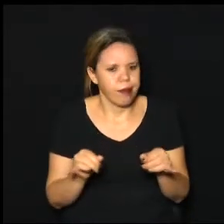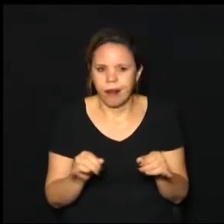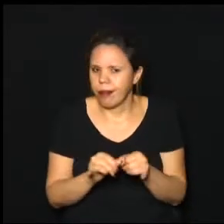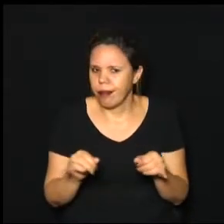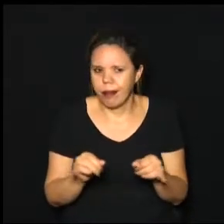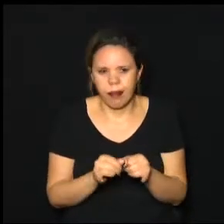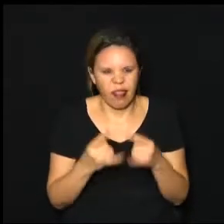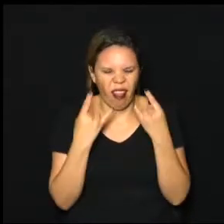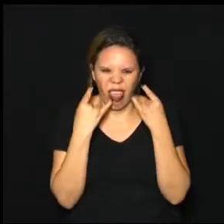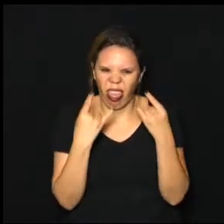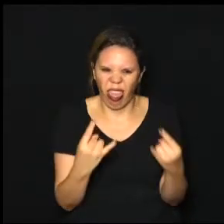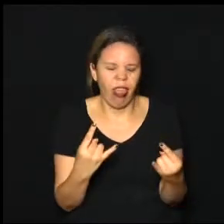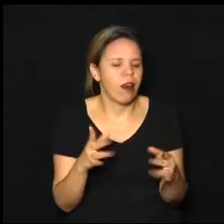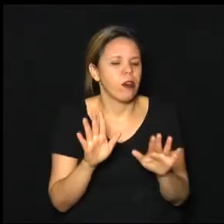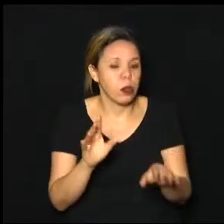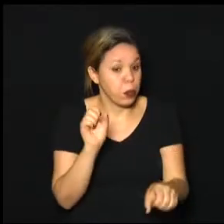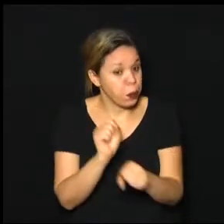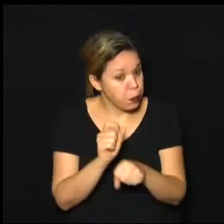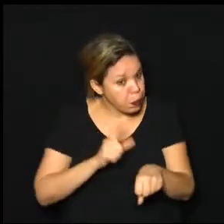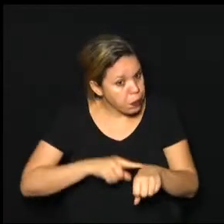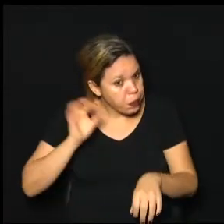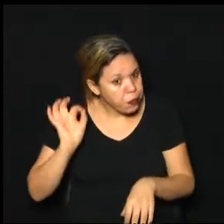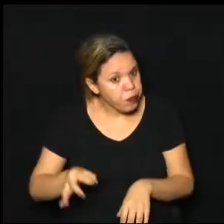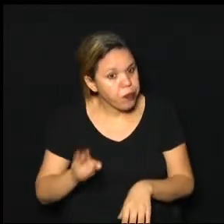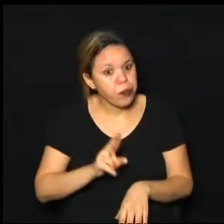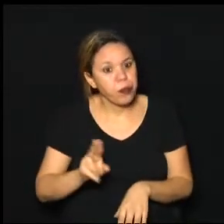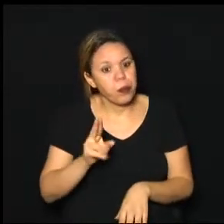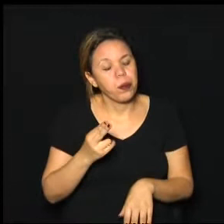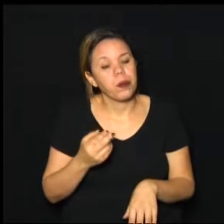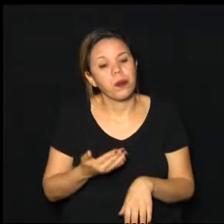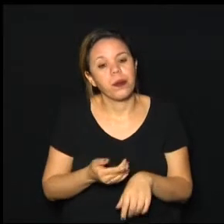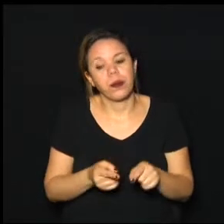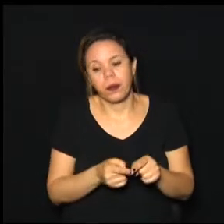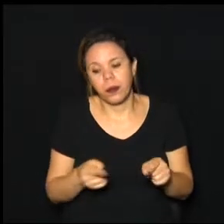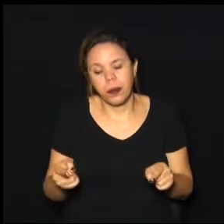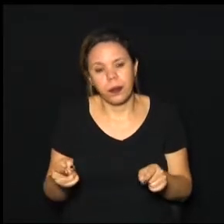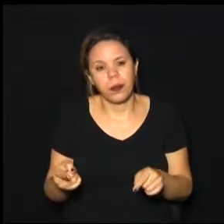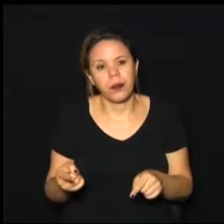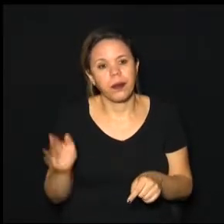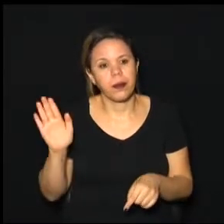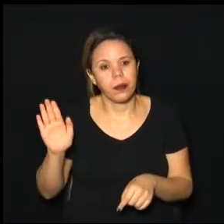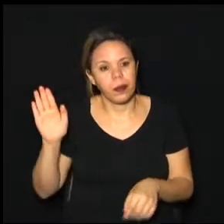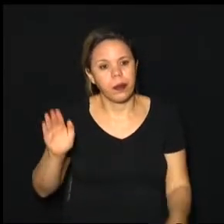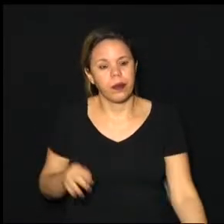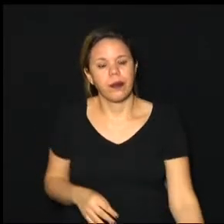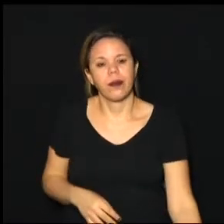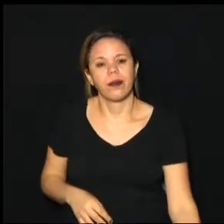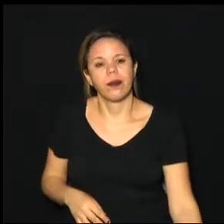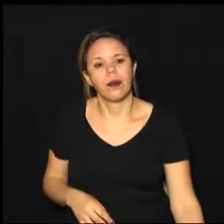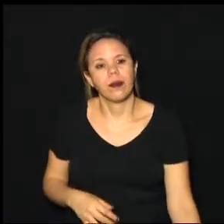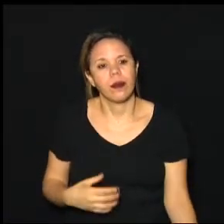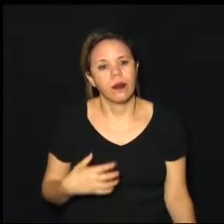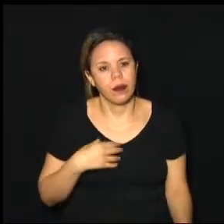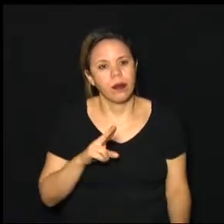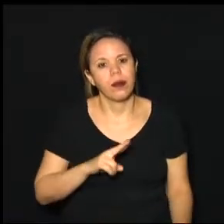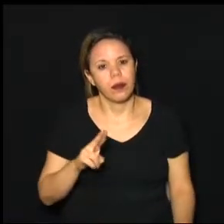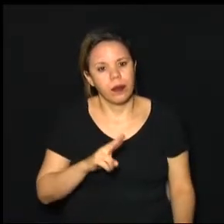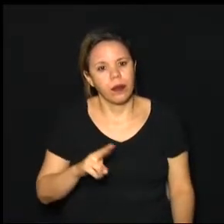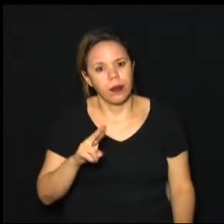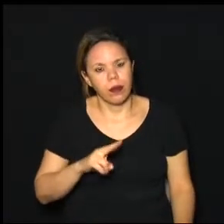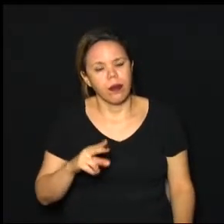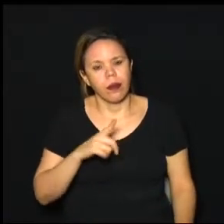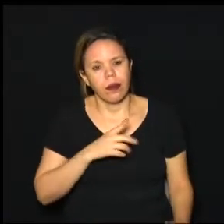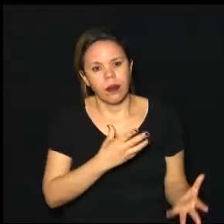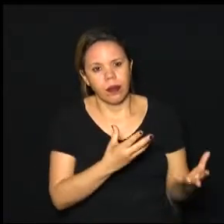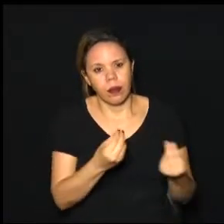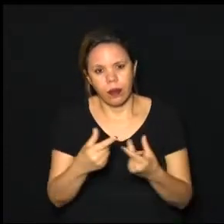caia na tentação, espera o momento, utilize esse período de pré-campanha da maneira que ele pode ser utilizado e tem